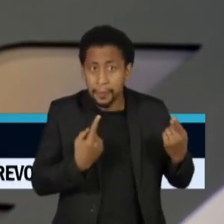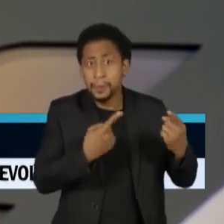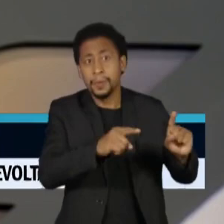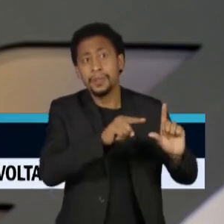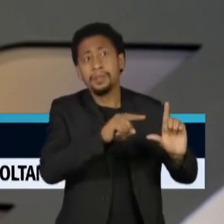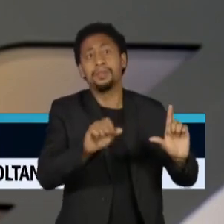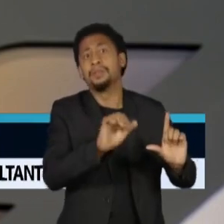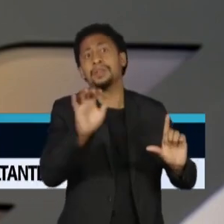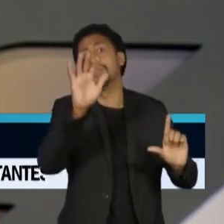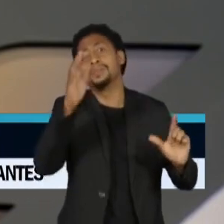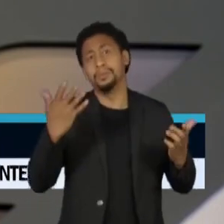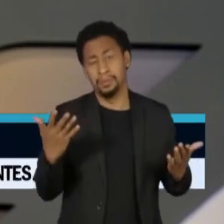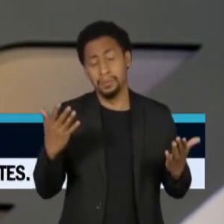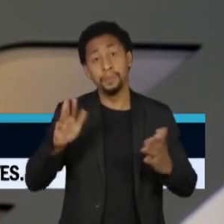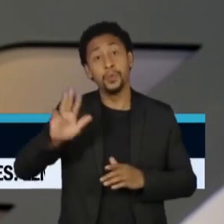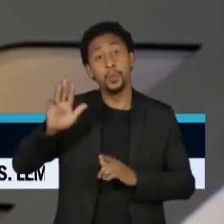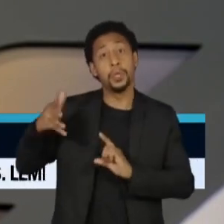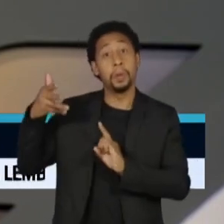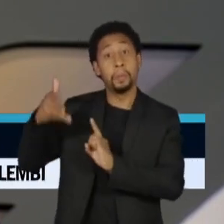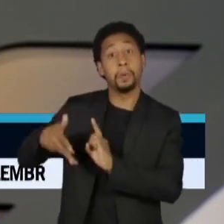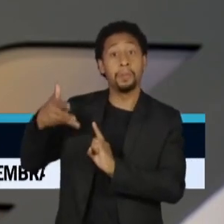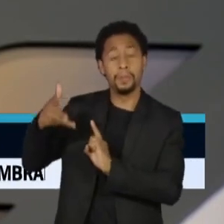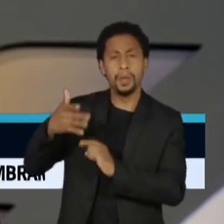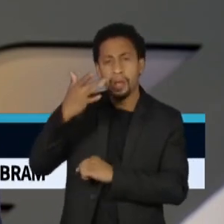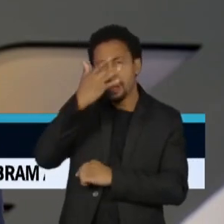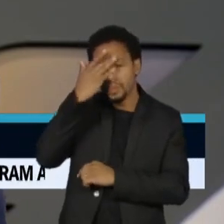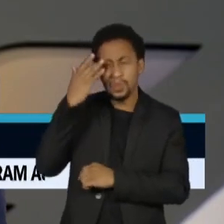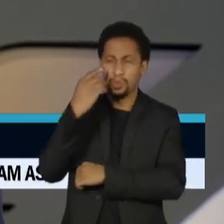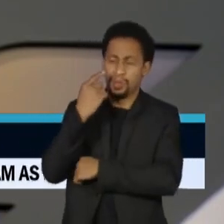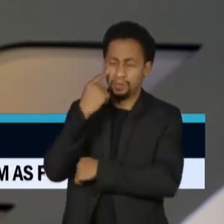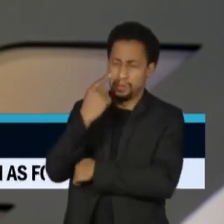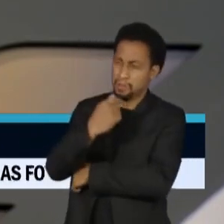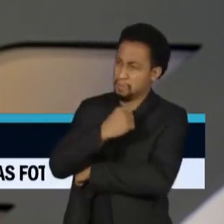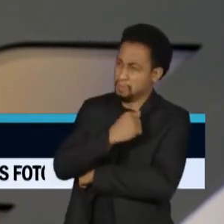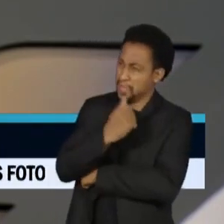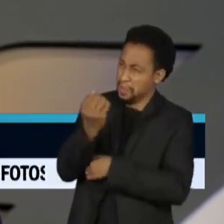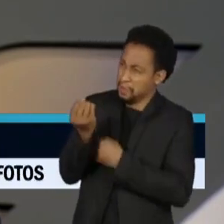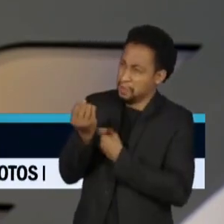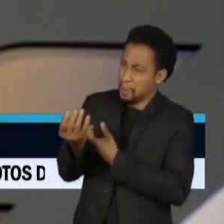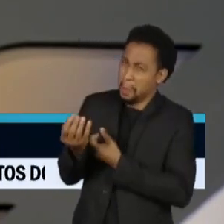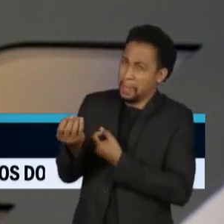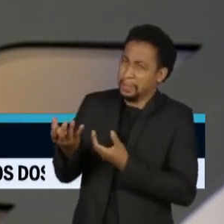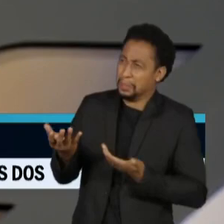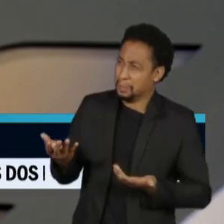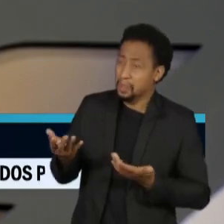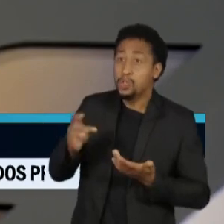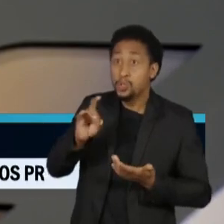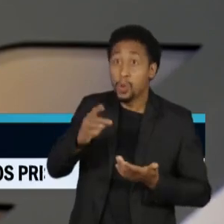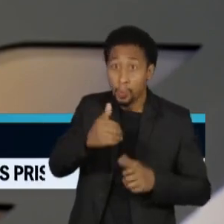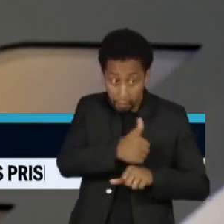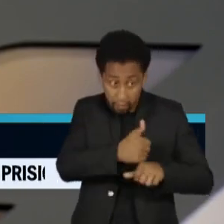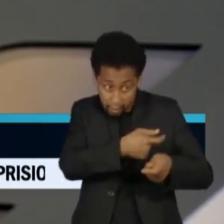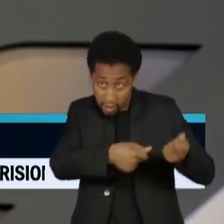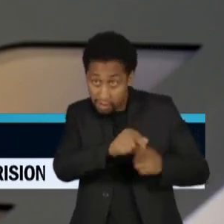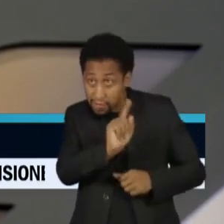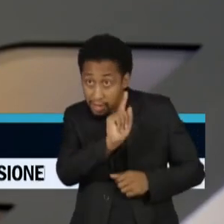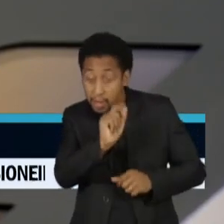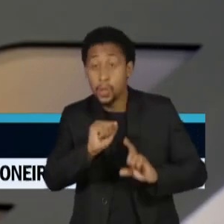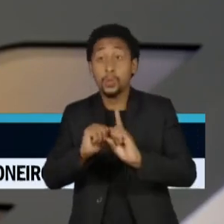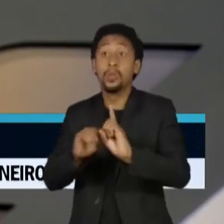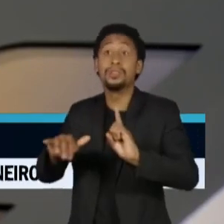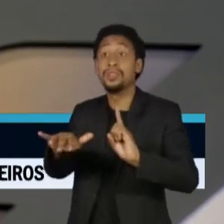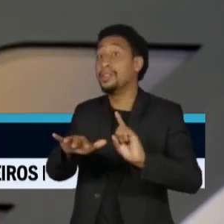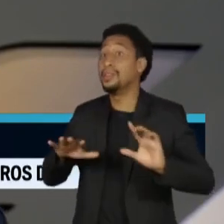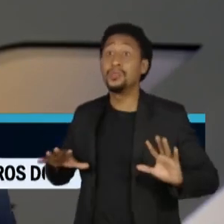dizer isso, o que, que as pessoas leem? Não é só o mercado, é a sociedade inteira. É o seguinte, olha, o governo vai